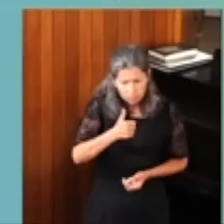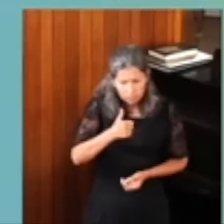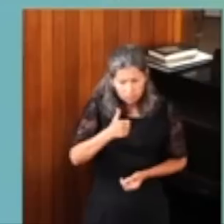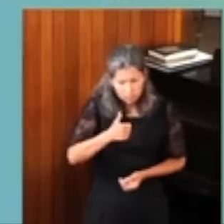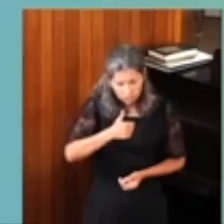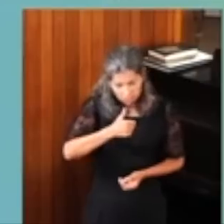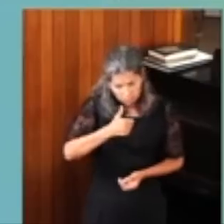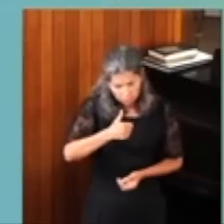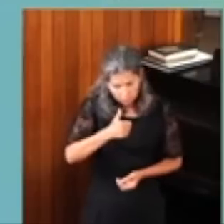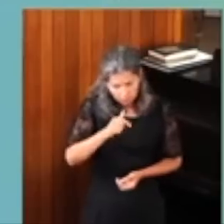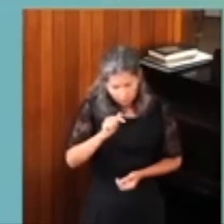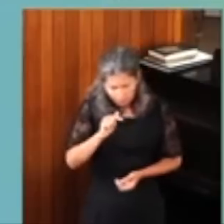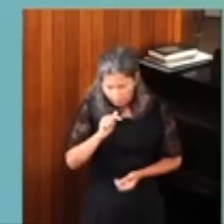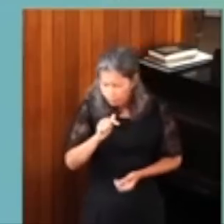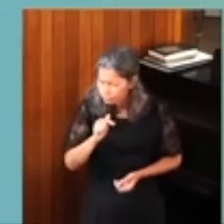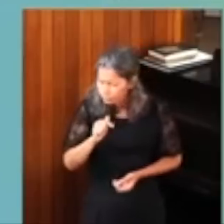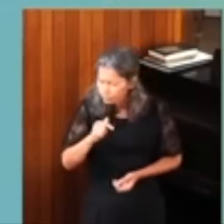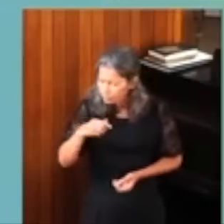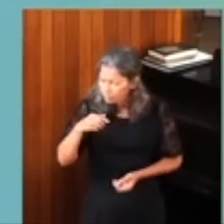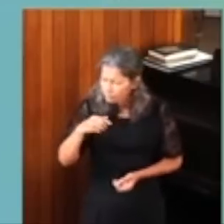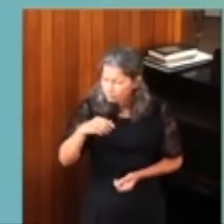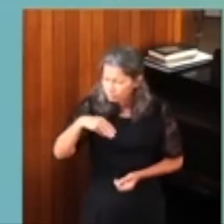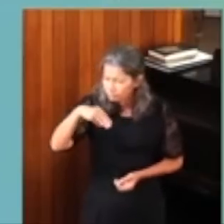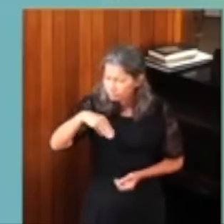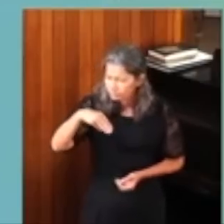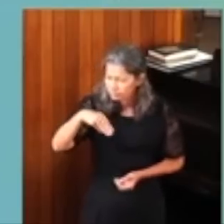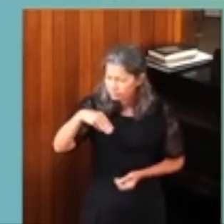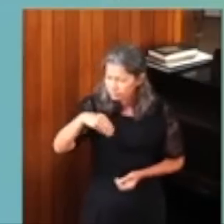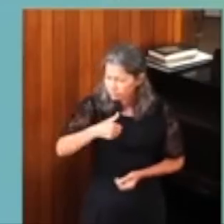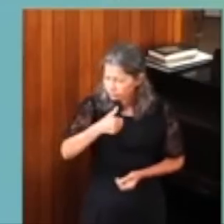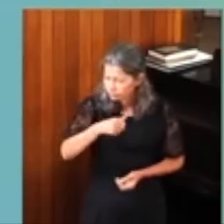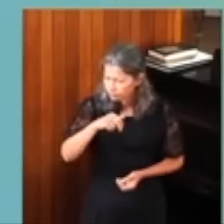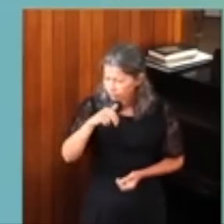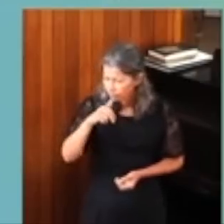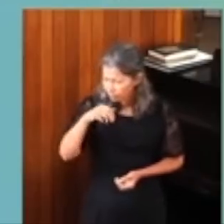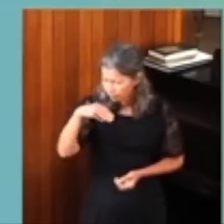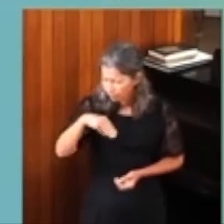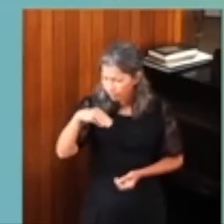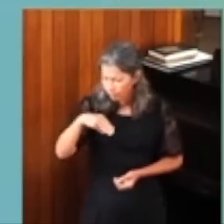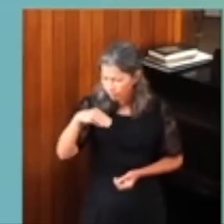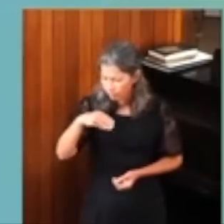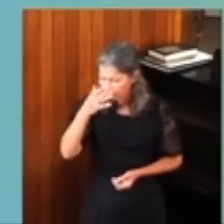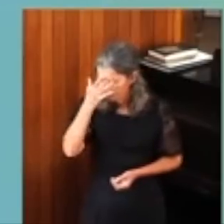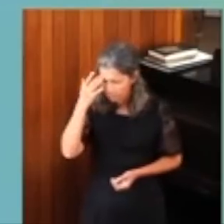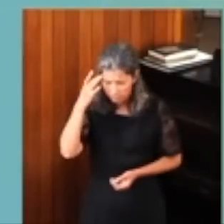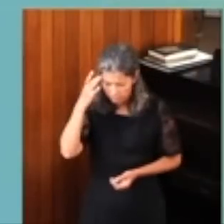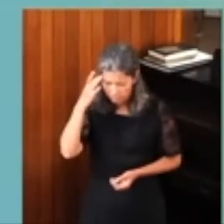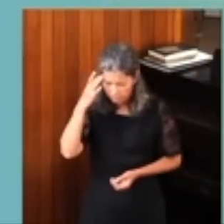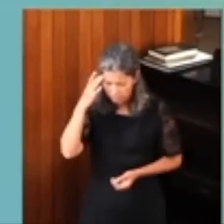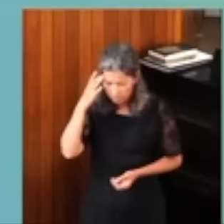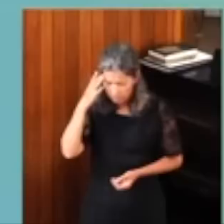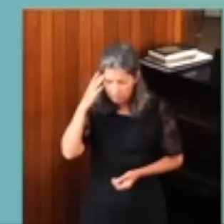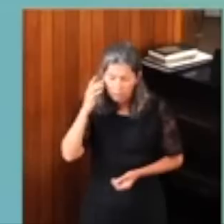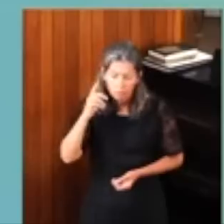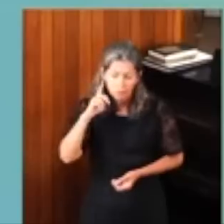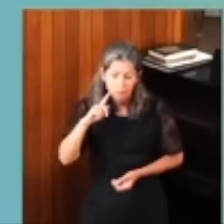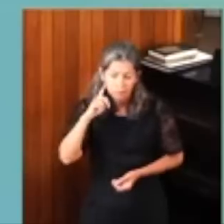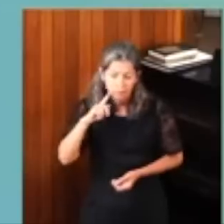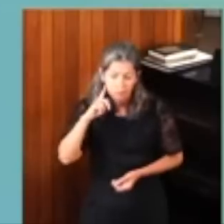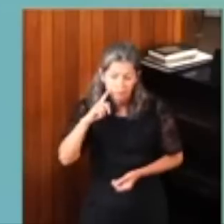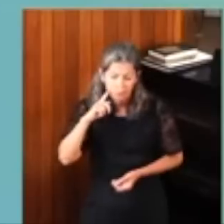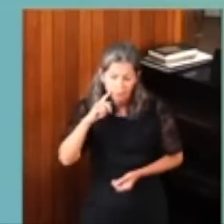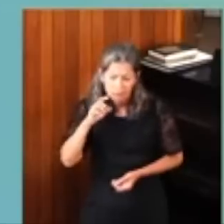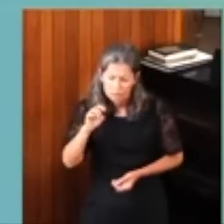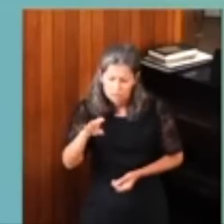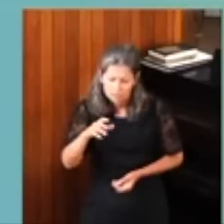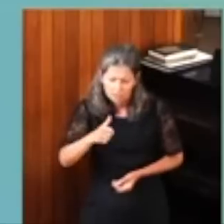Advento, com a mensagem da volta de Jesus. Os Estados Unidos tinham só 17 milhões de habitantes, então imagine como foi esse